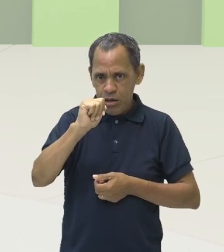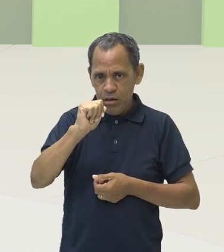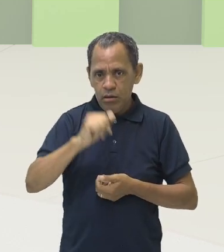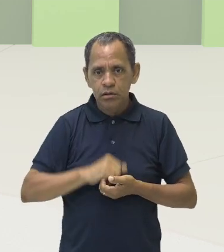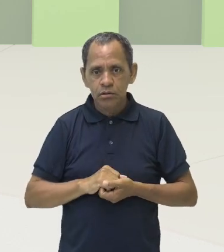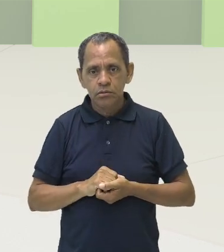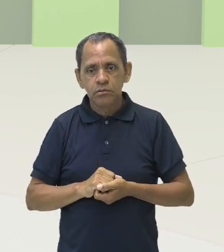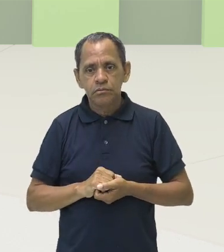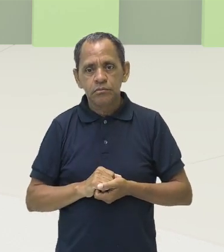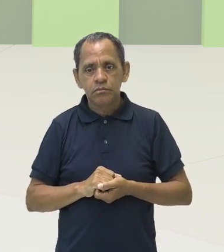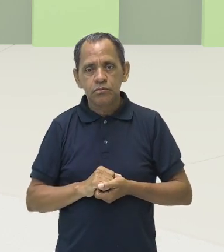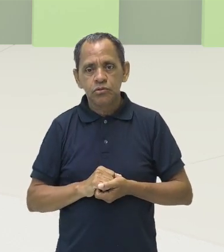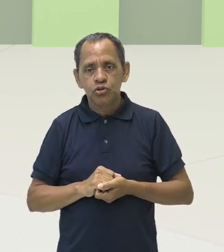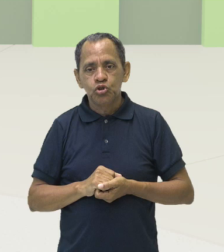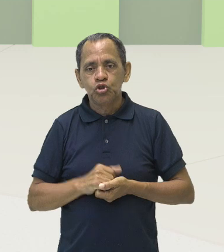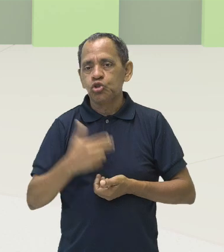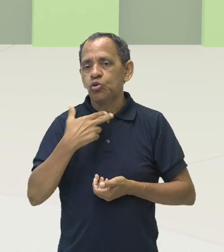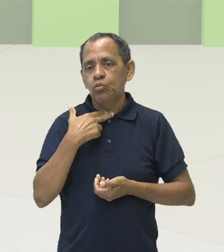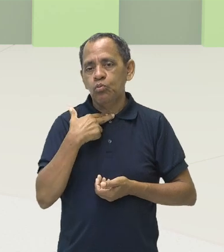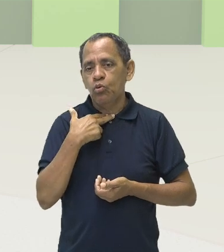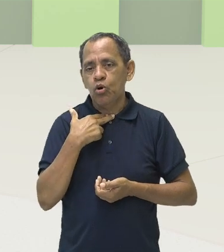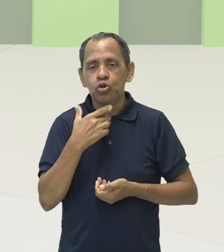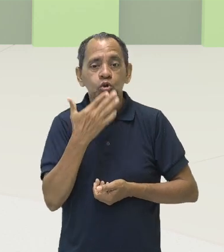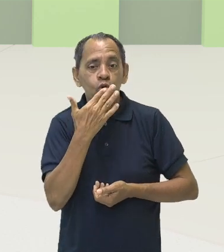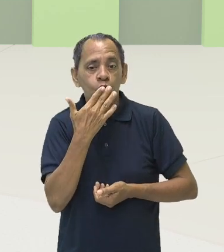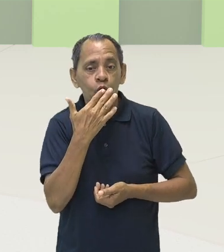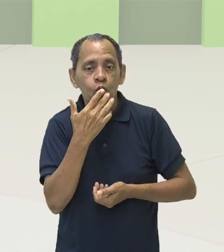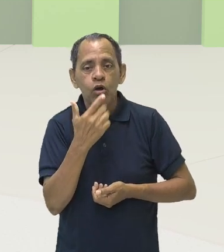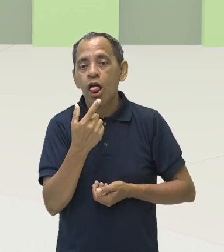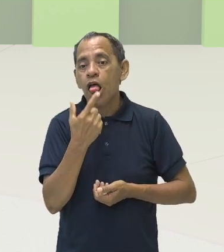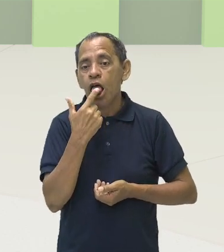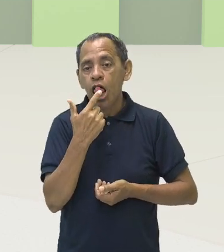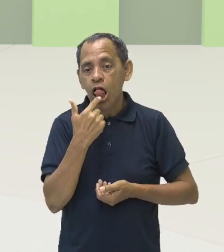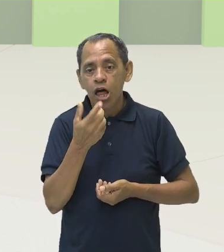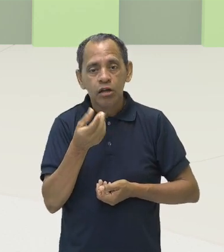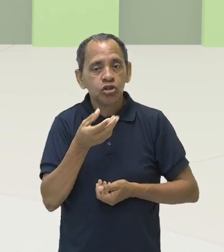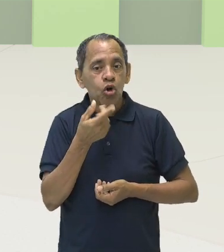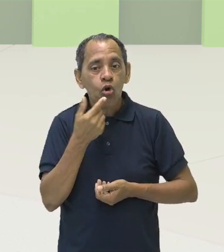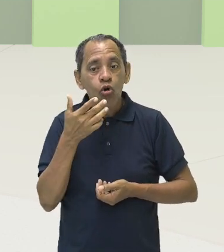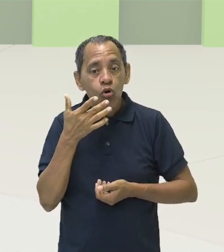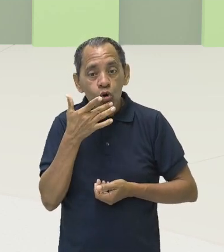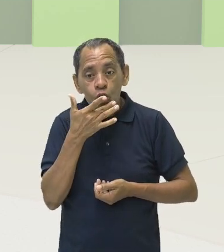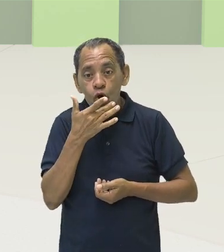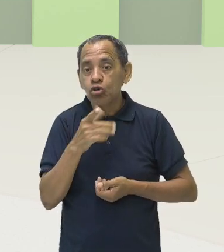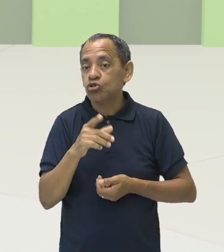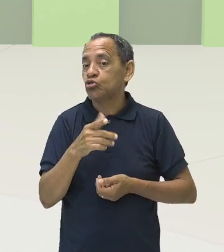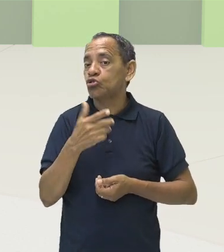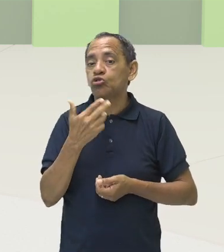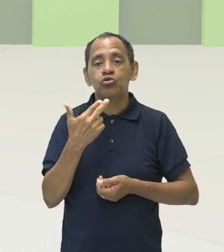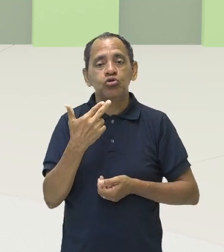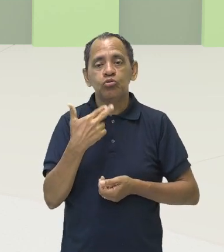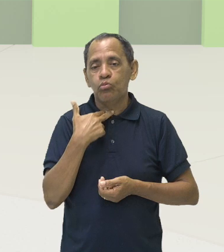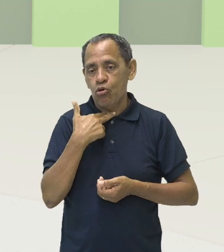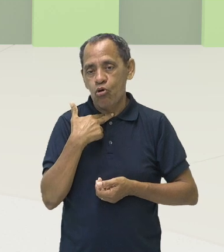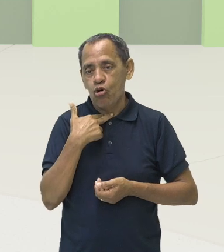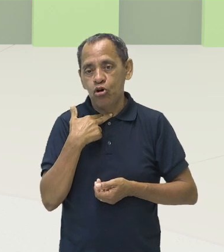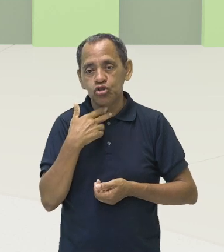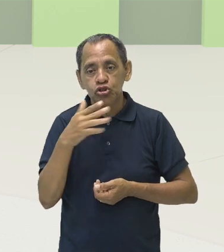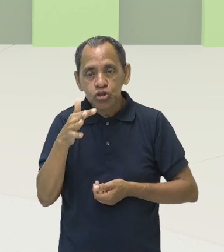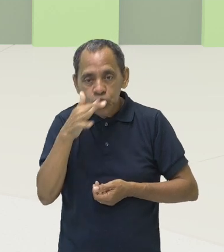gente consumir, ela não tem que ter cor, não tem sabor, não tem cheiro. Então, por isso que temos que